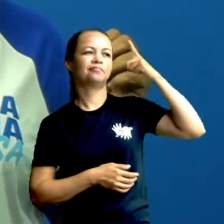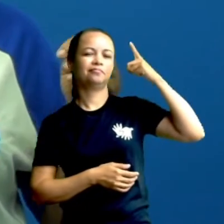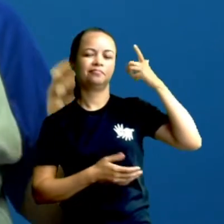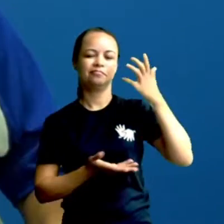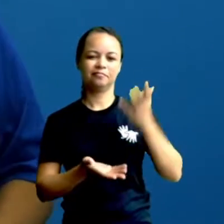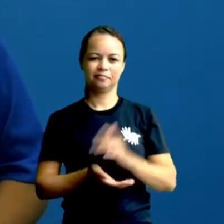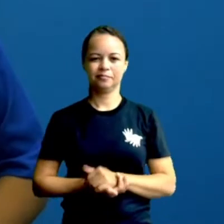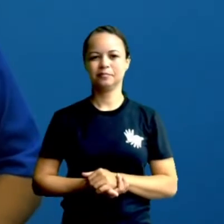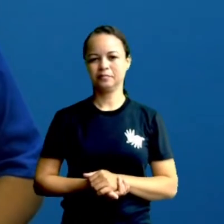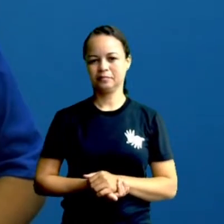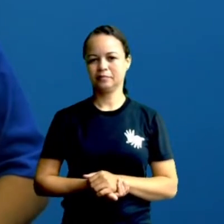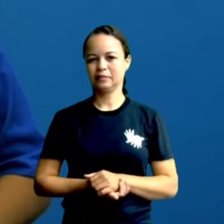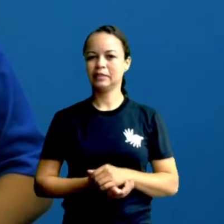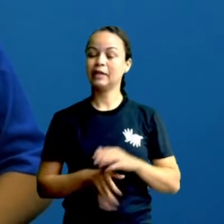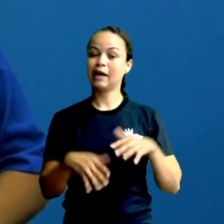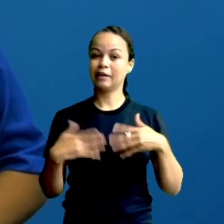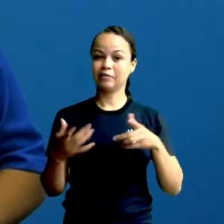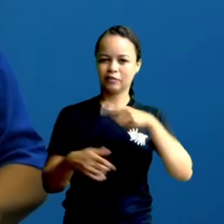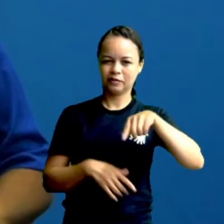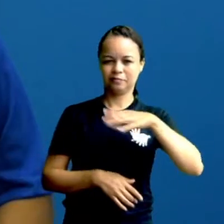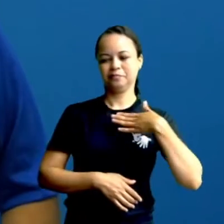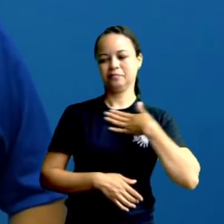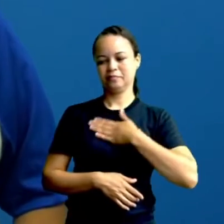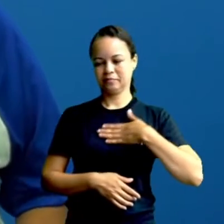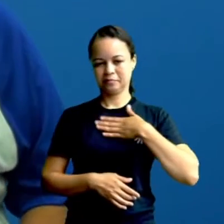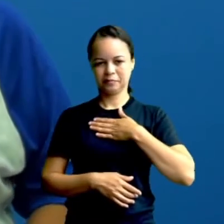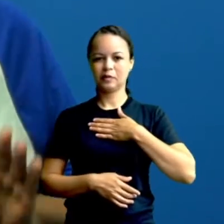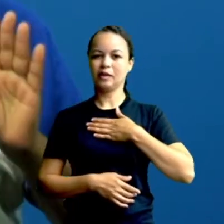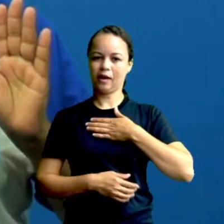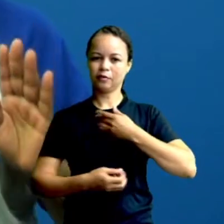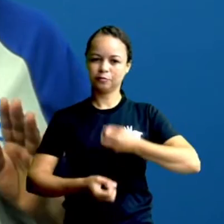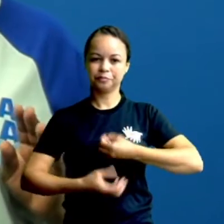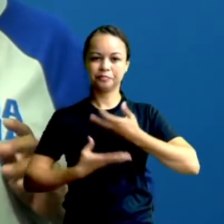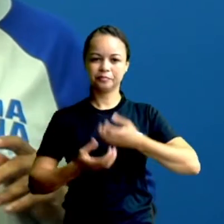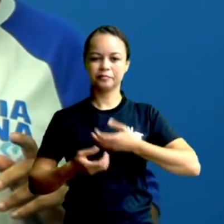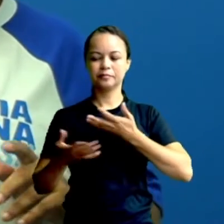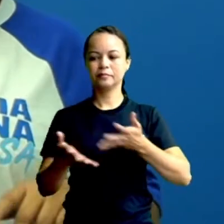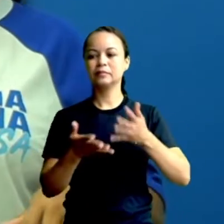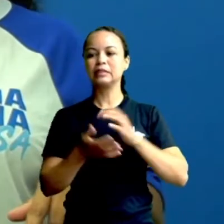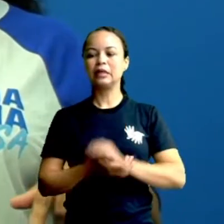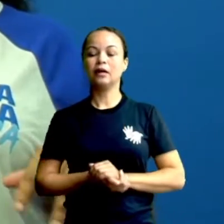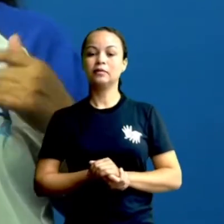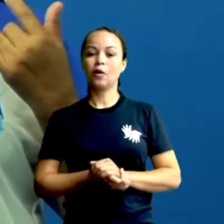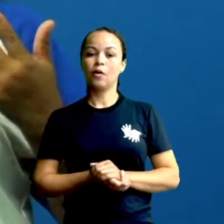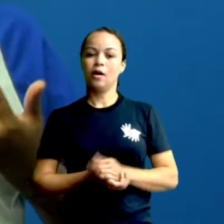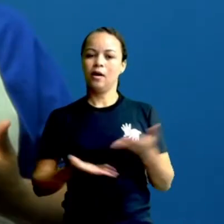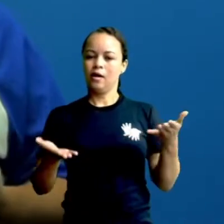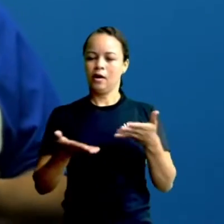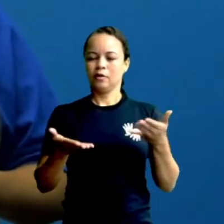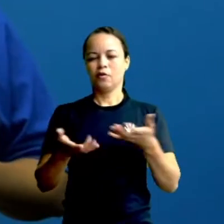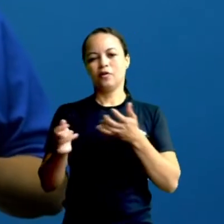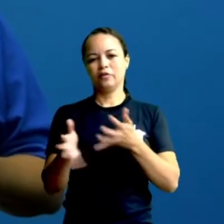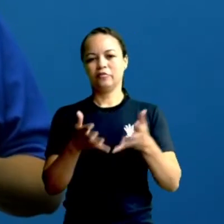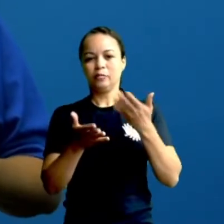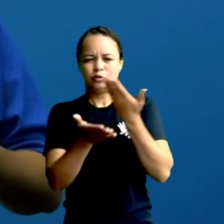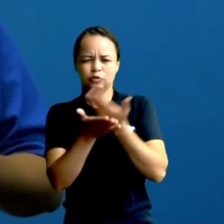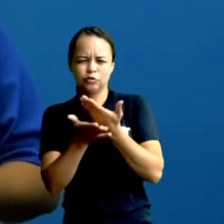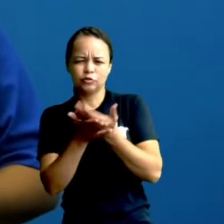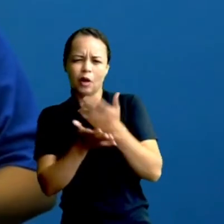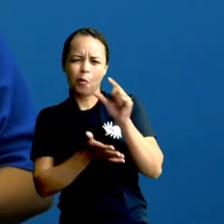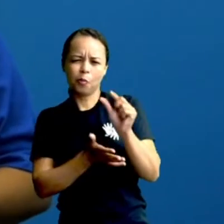pessoal, gostaram do poema? Vamos agora estudar um pouquinho sobre o